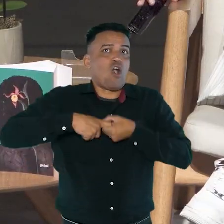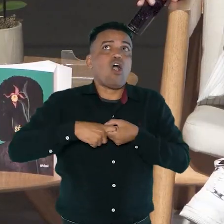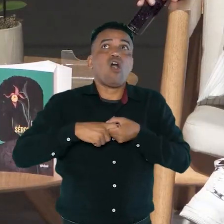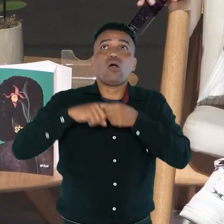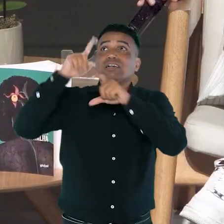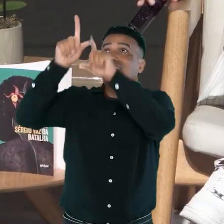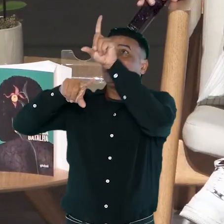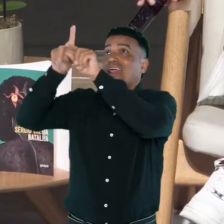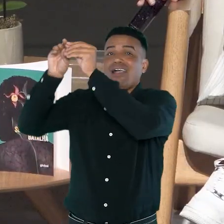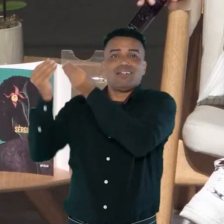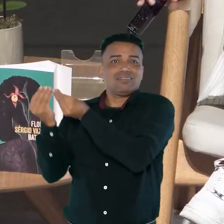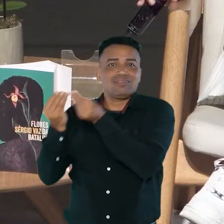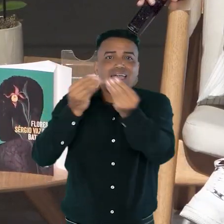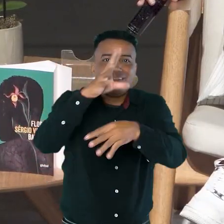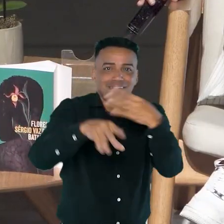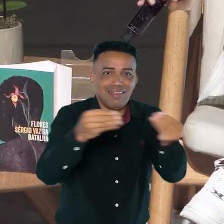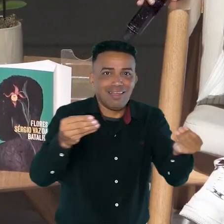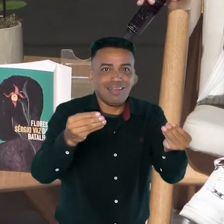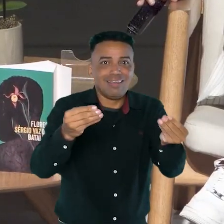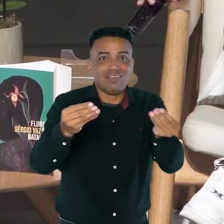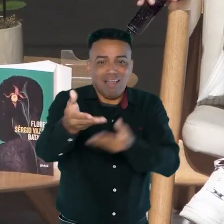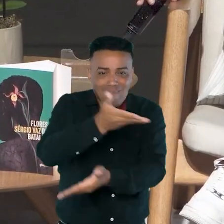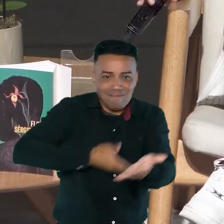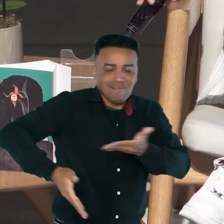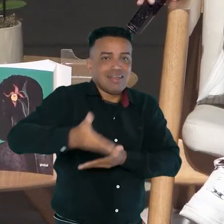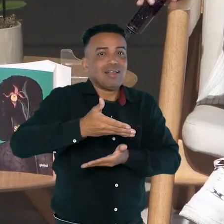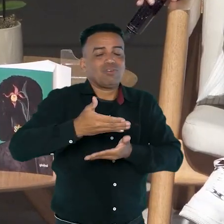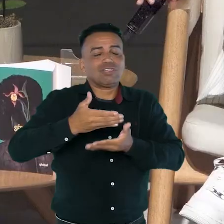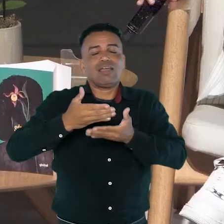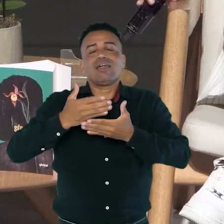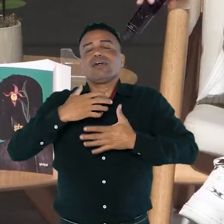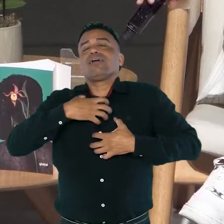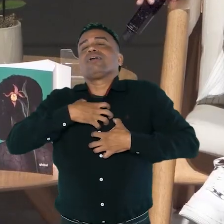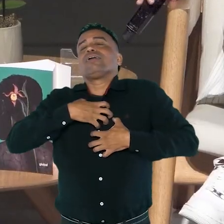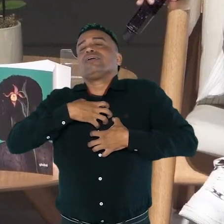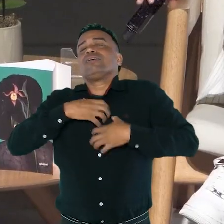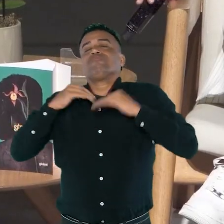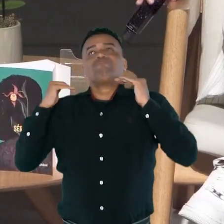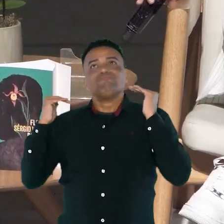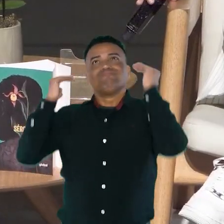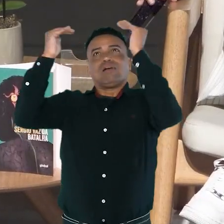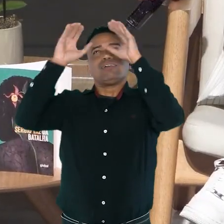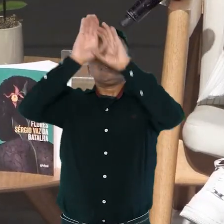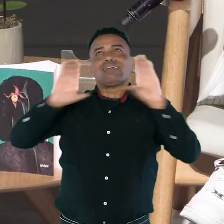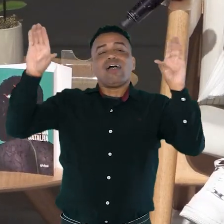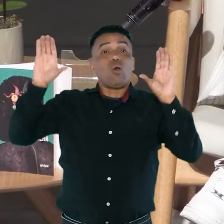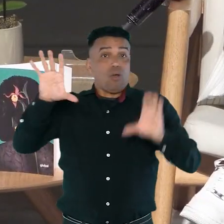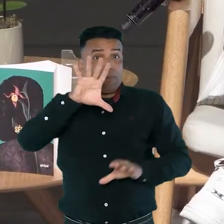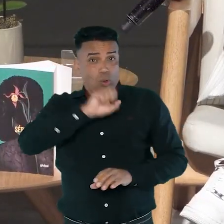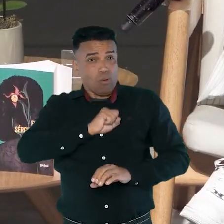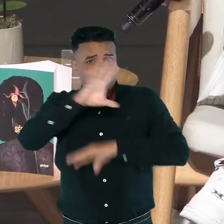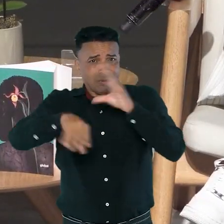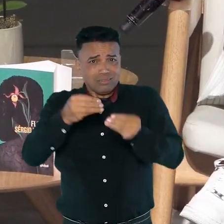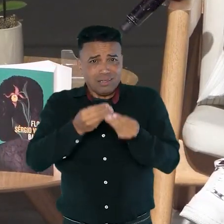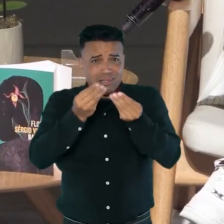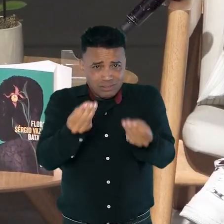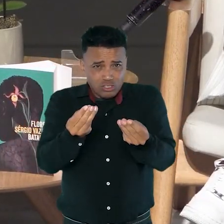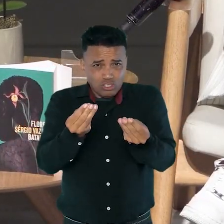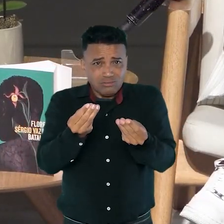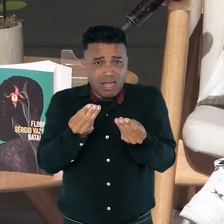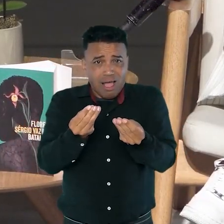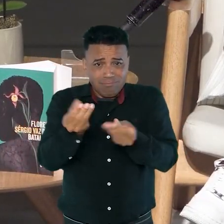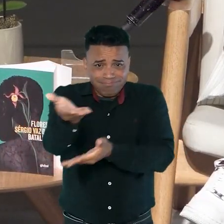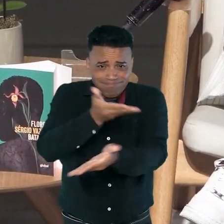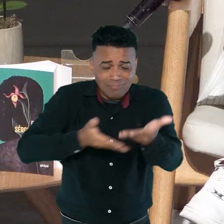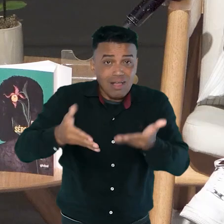de volta as estrelas que te dei em troca de todas as vezes que me levou ao céu. O amor é um presente que poucos podem